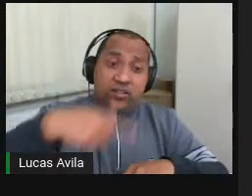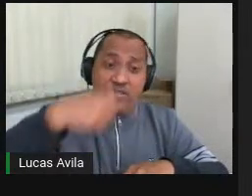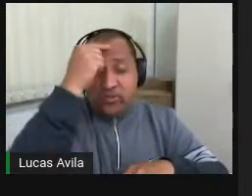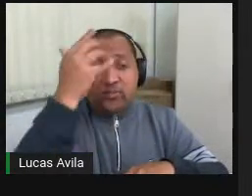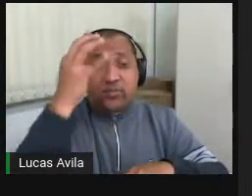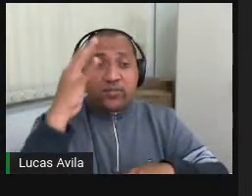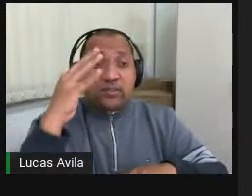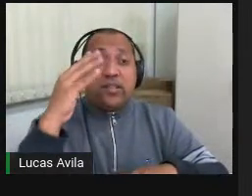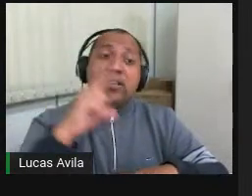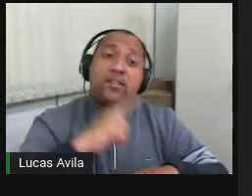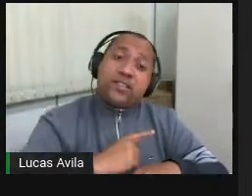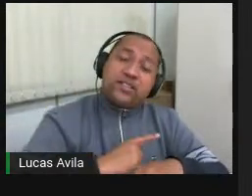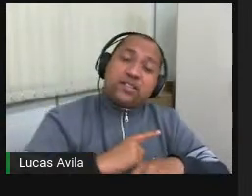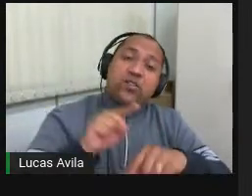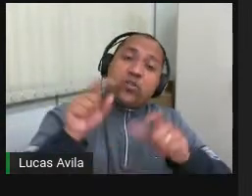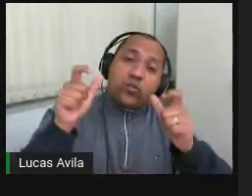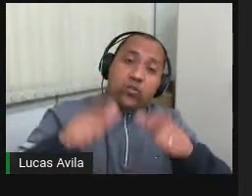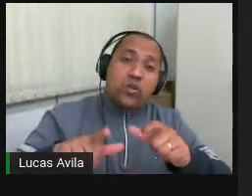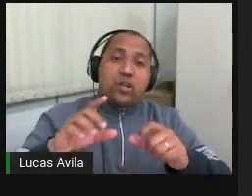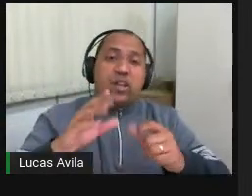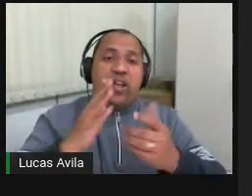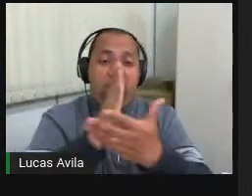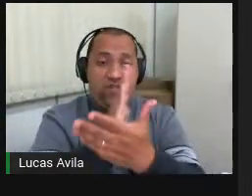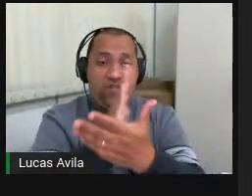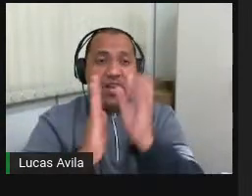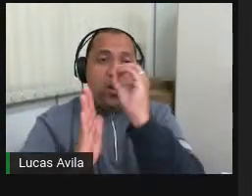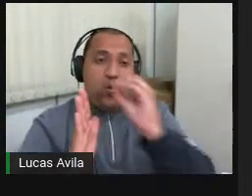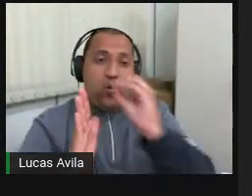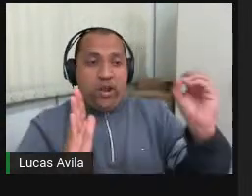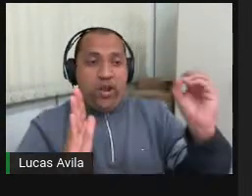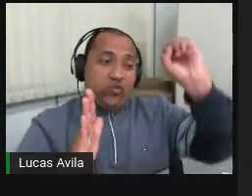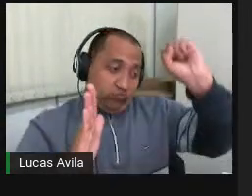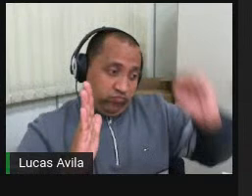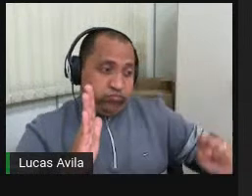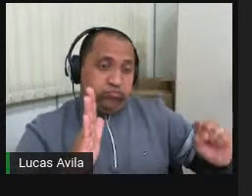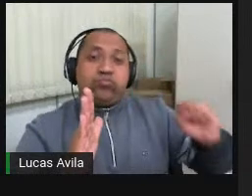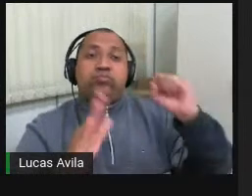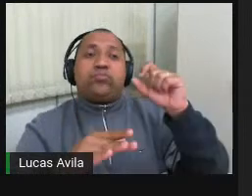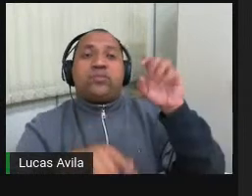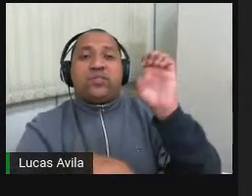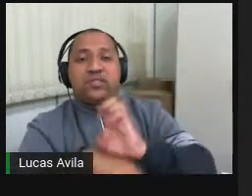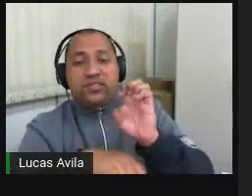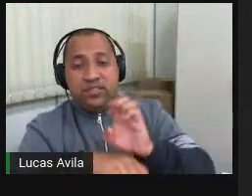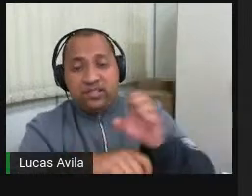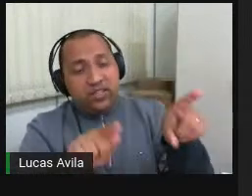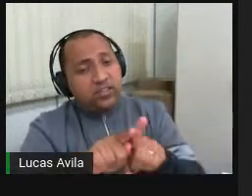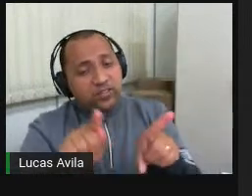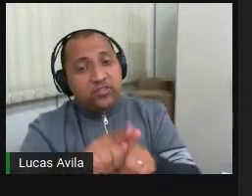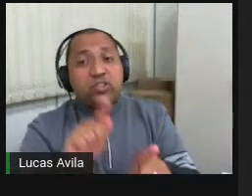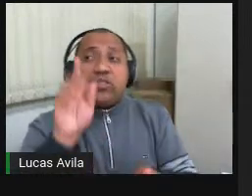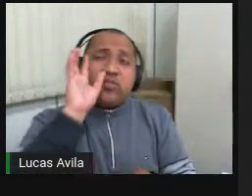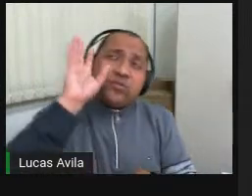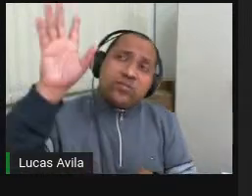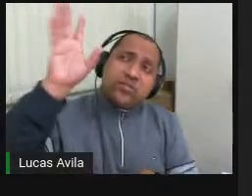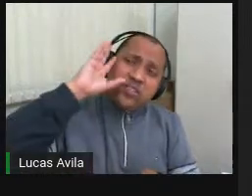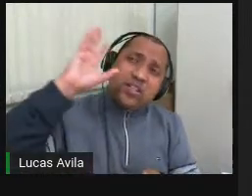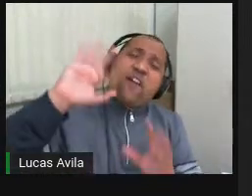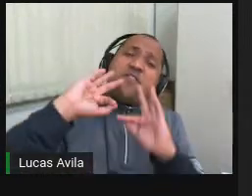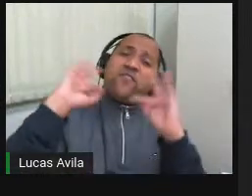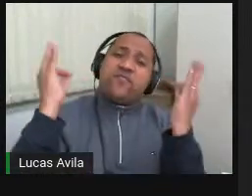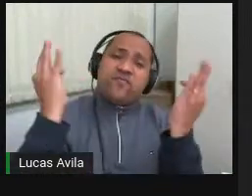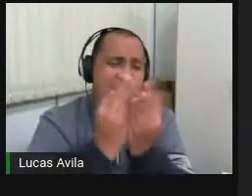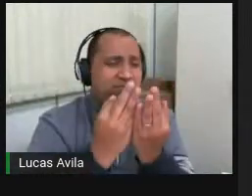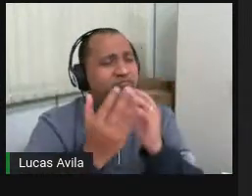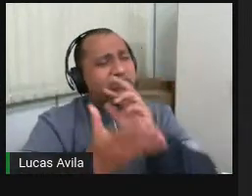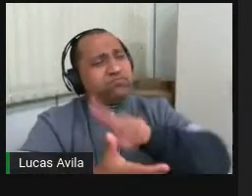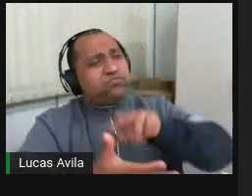alavancar a fronteira oeste e metade sul do nosso estado e, paralelamente, somar-se ao sonho de inúmeras famílias.